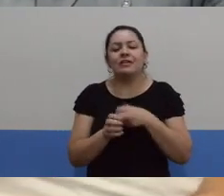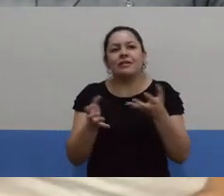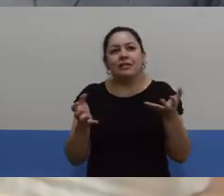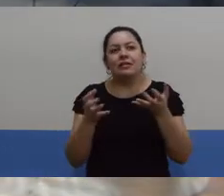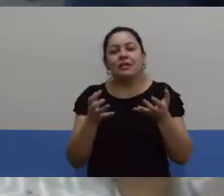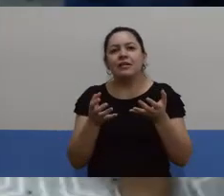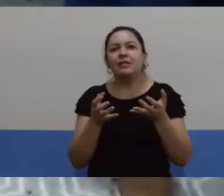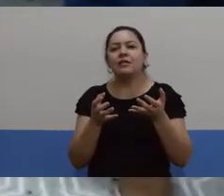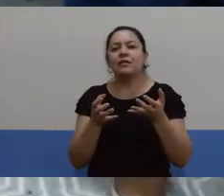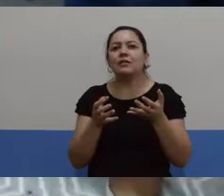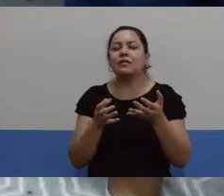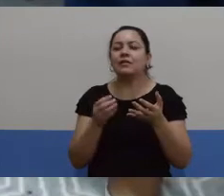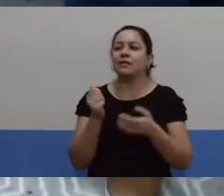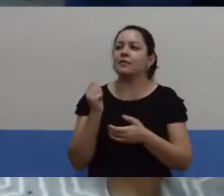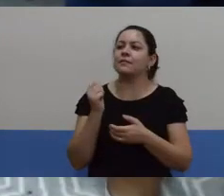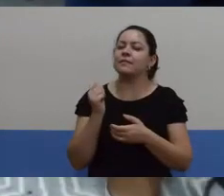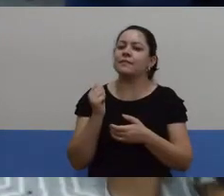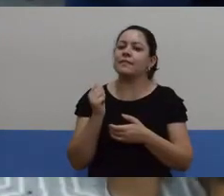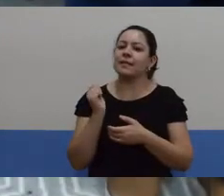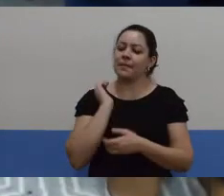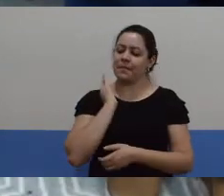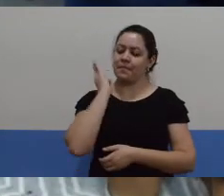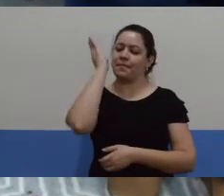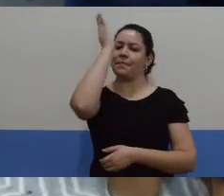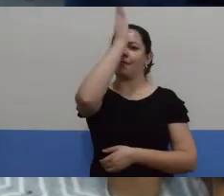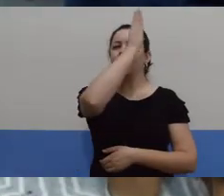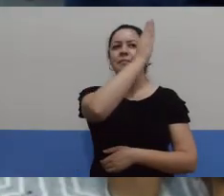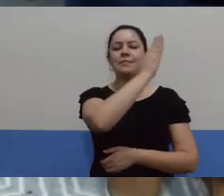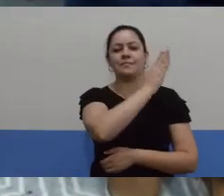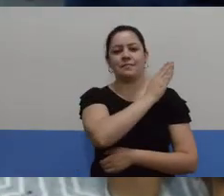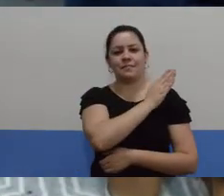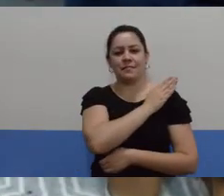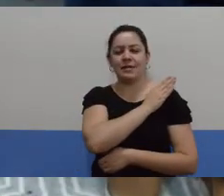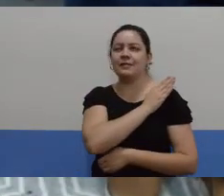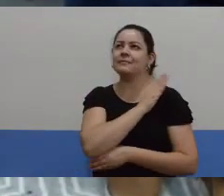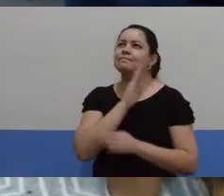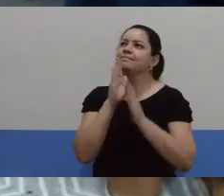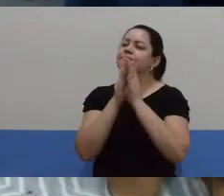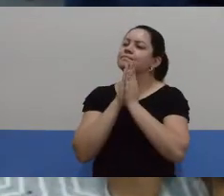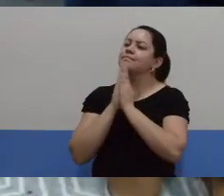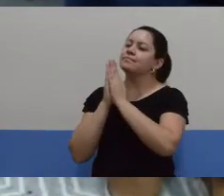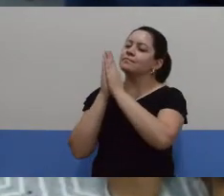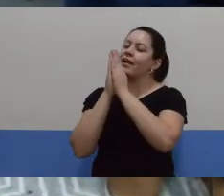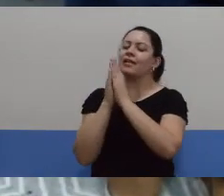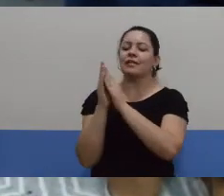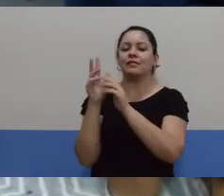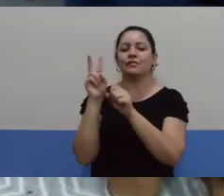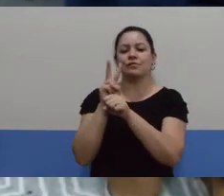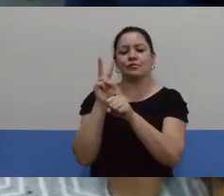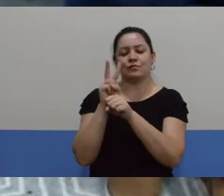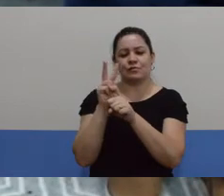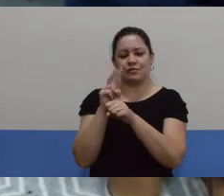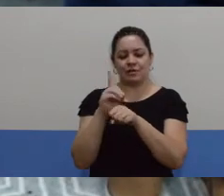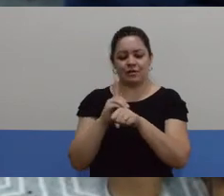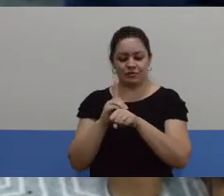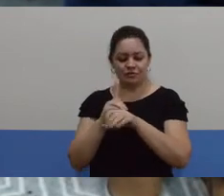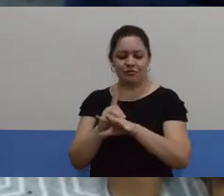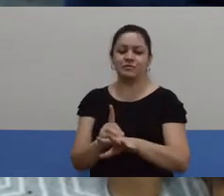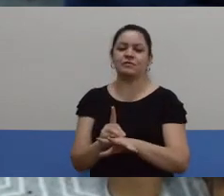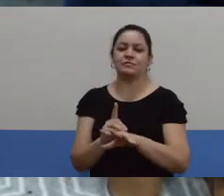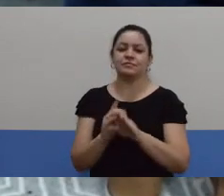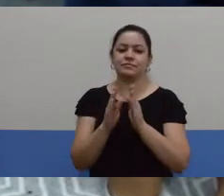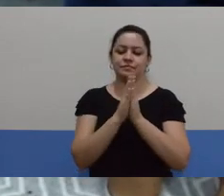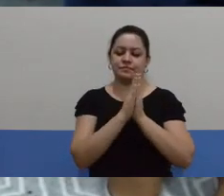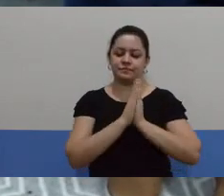Nossa Senhora de Belém, ela que é padroeira da nossa diocese, né? Então vamos juntos rezar a oração à